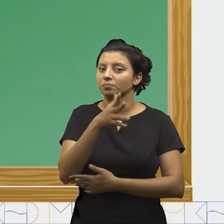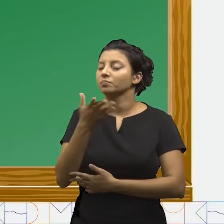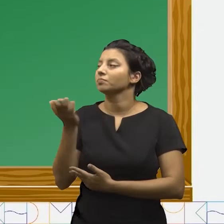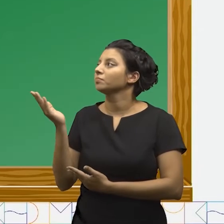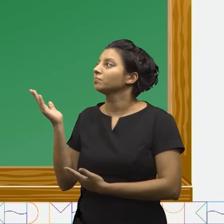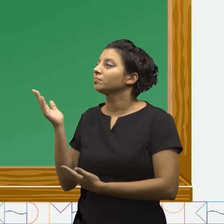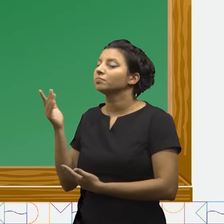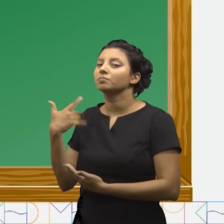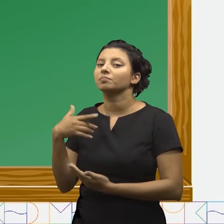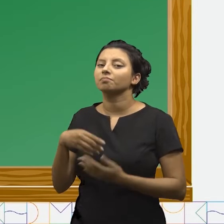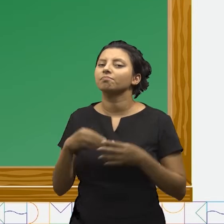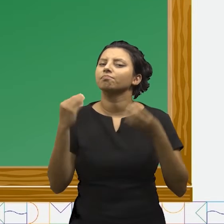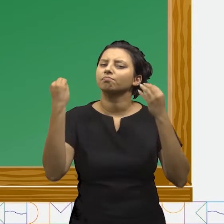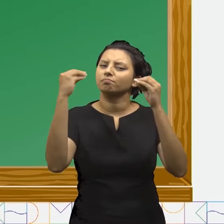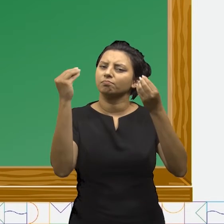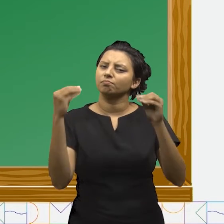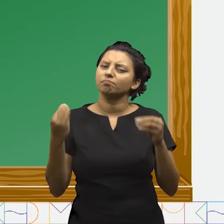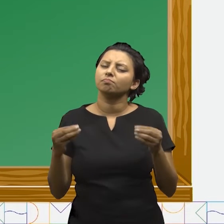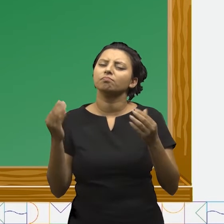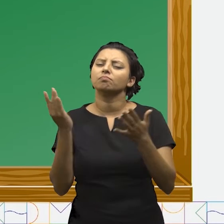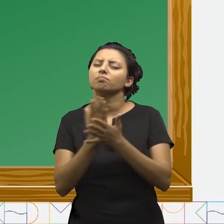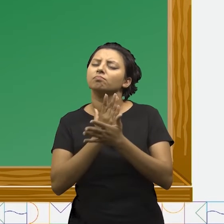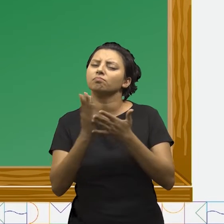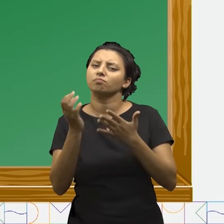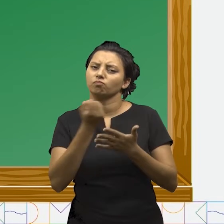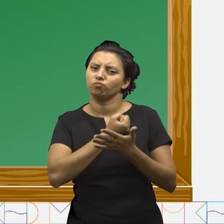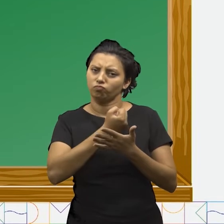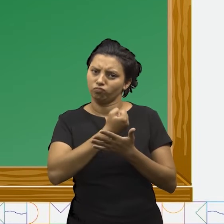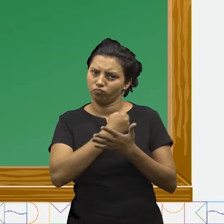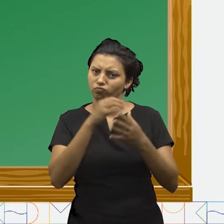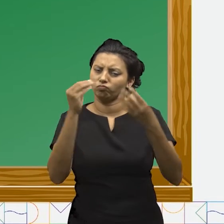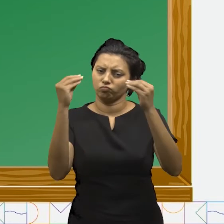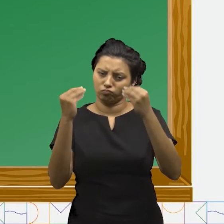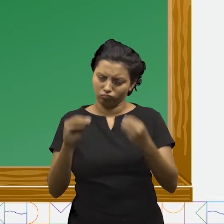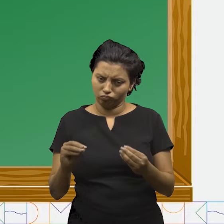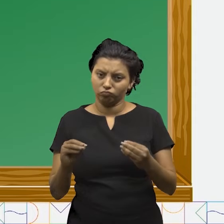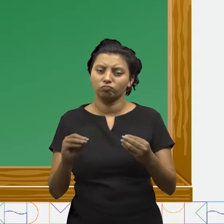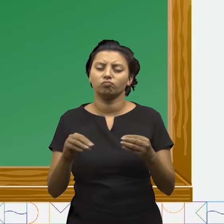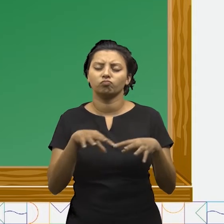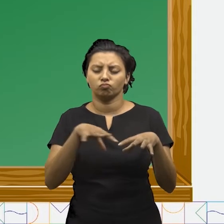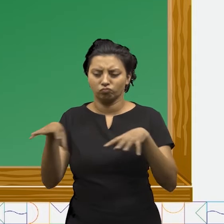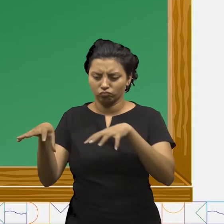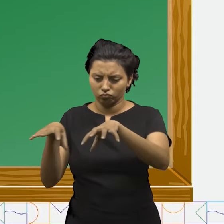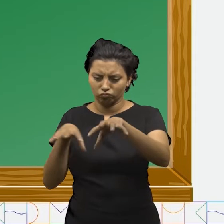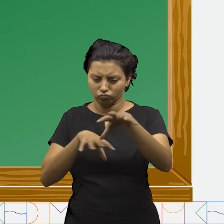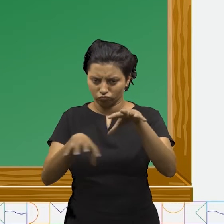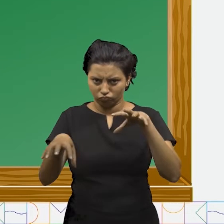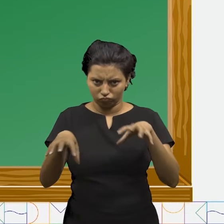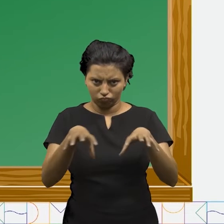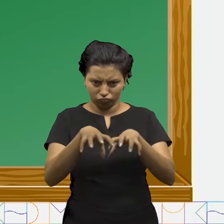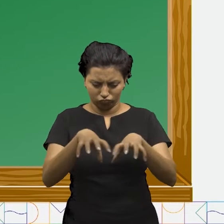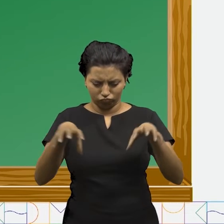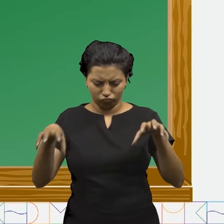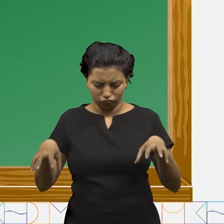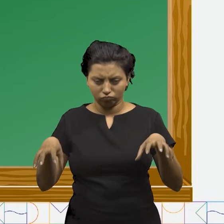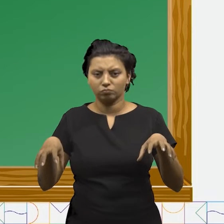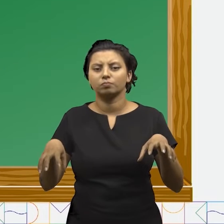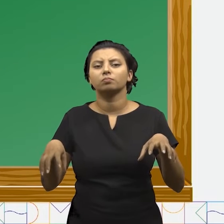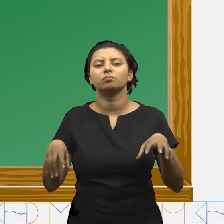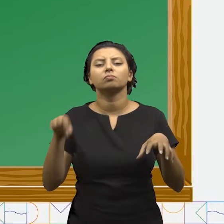seguir. Ela colocou alguns números na lousa e os separou em 2